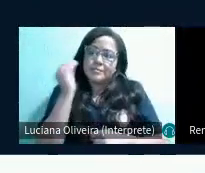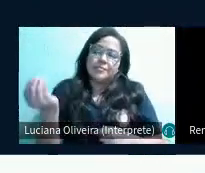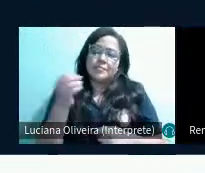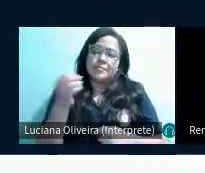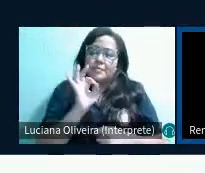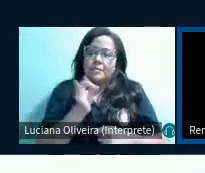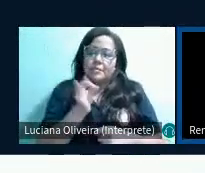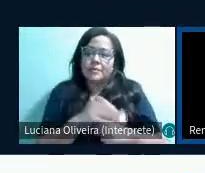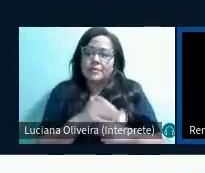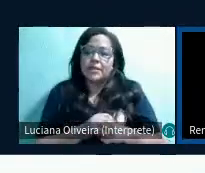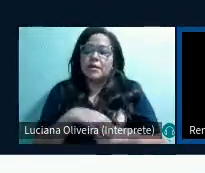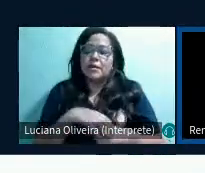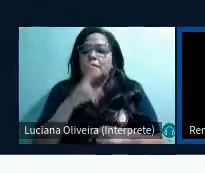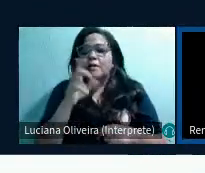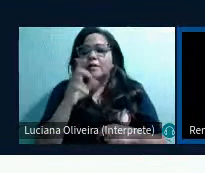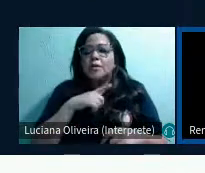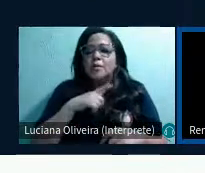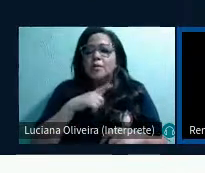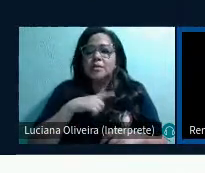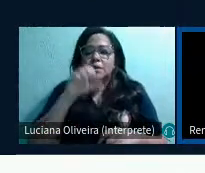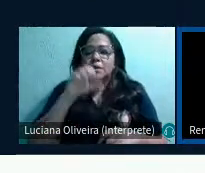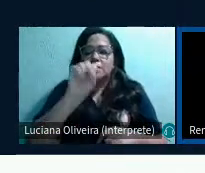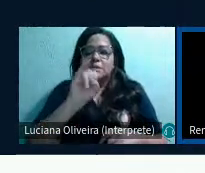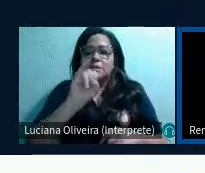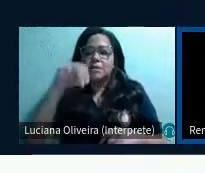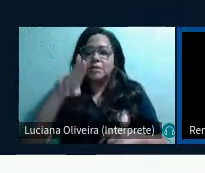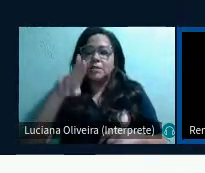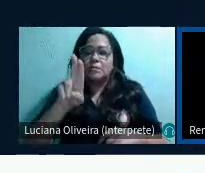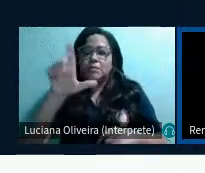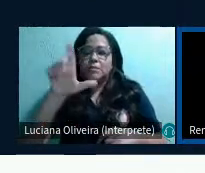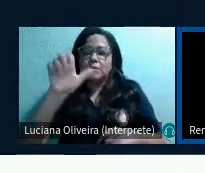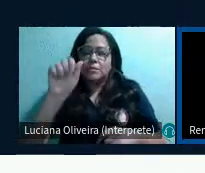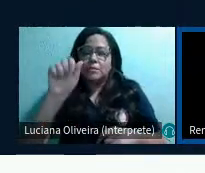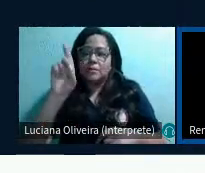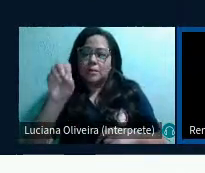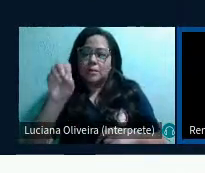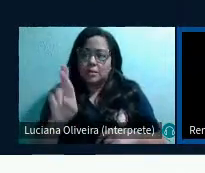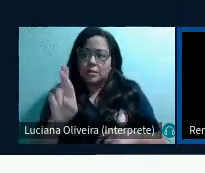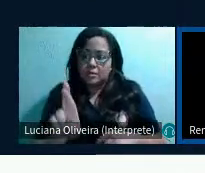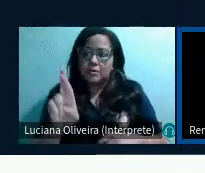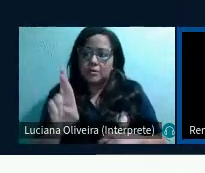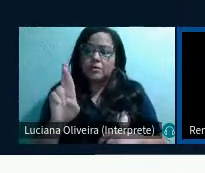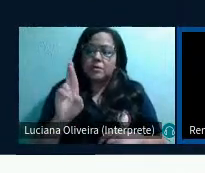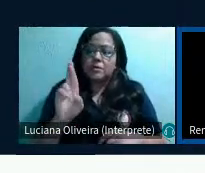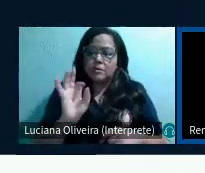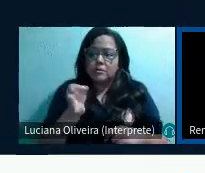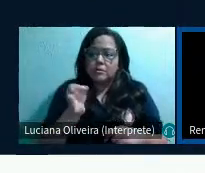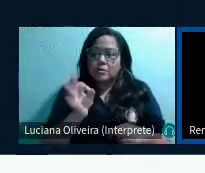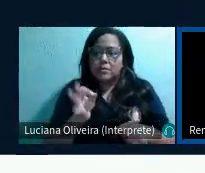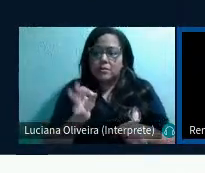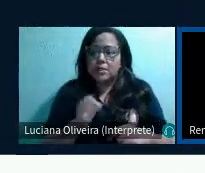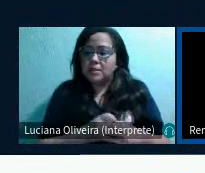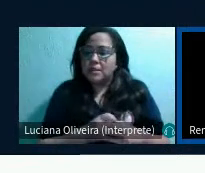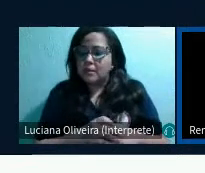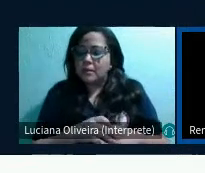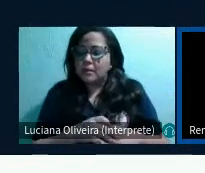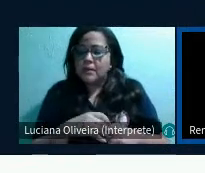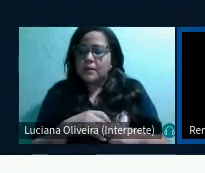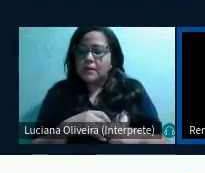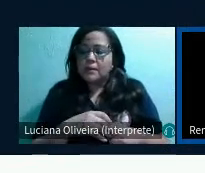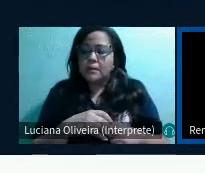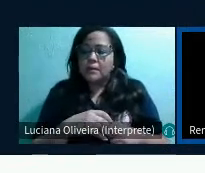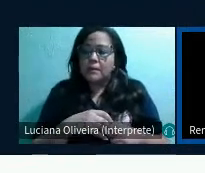E aí eles vão dar uma arena virtual e vão dar uns robôs para a gente escolher. A simulação serão 3